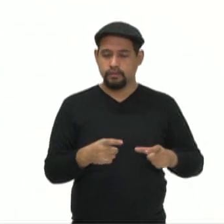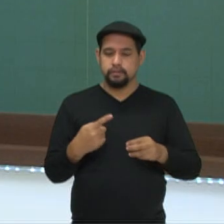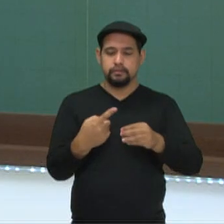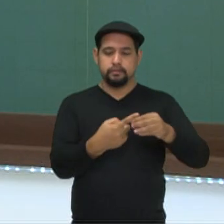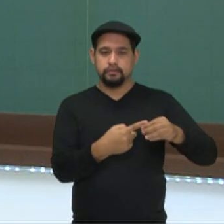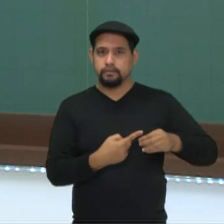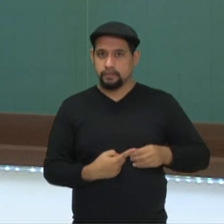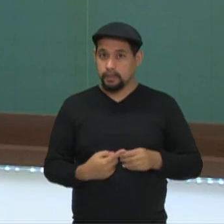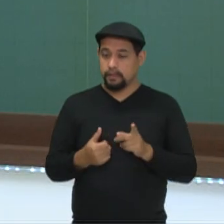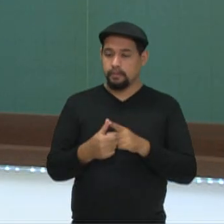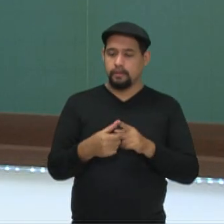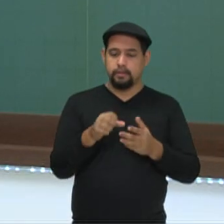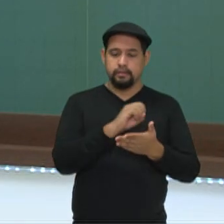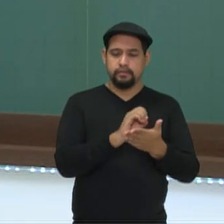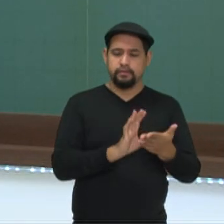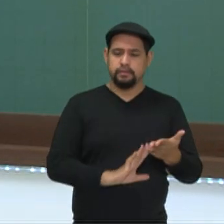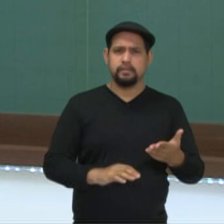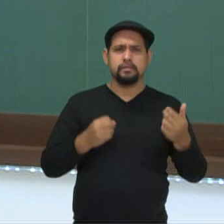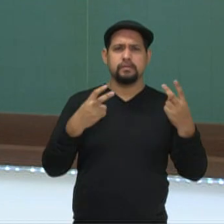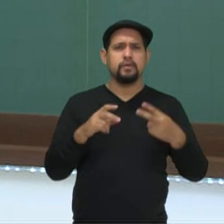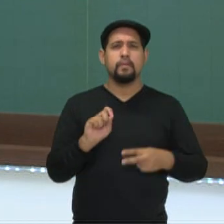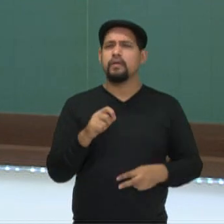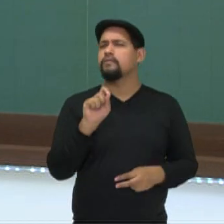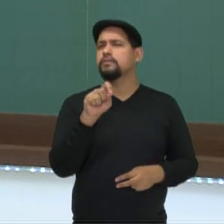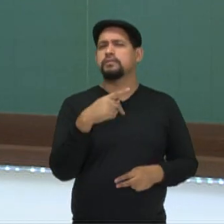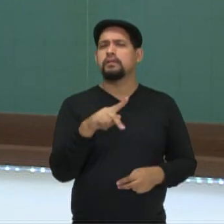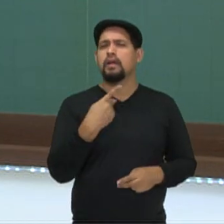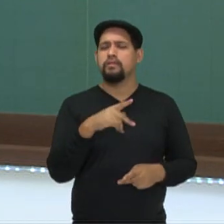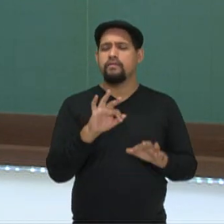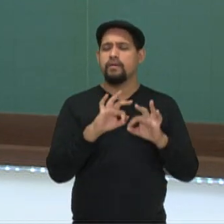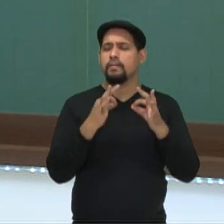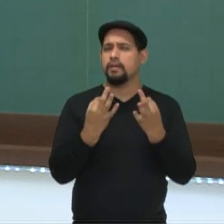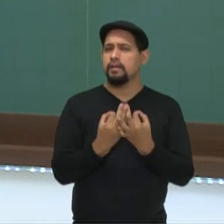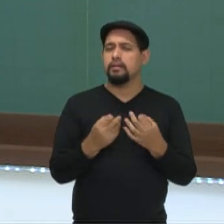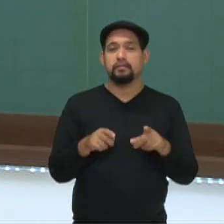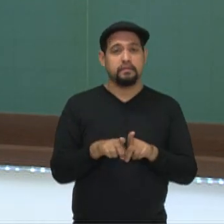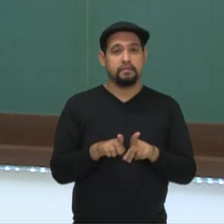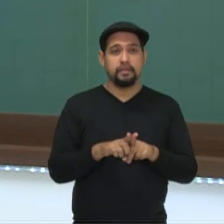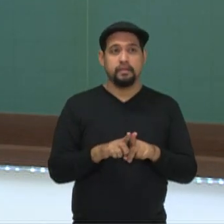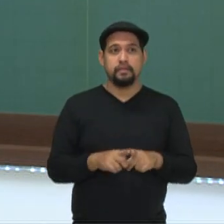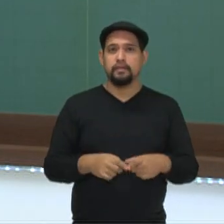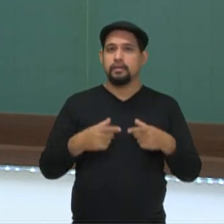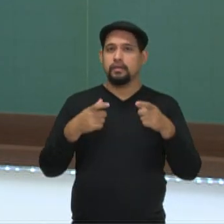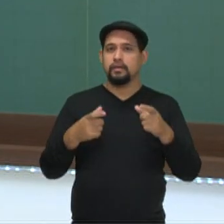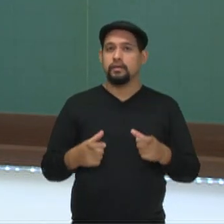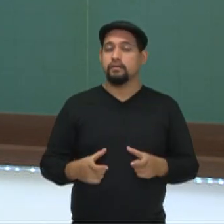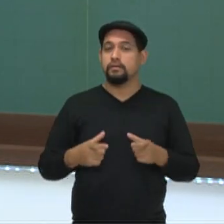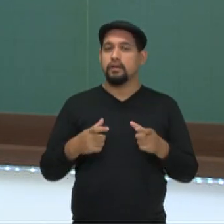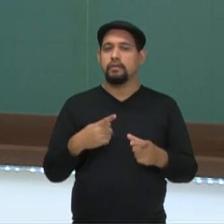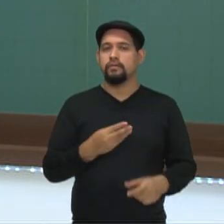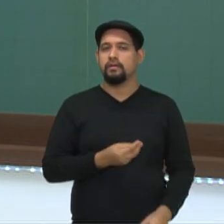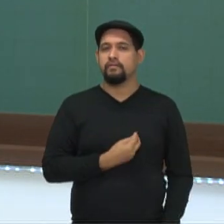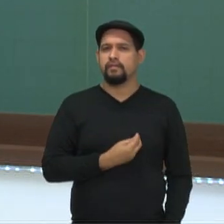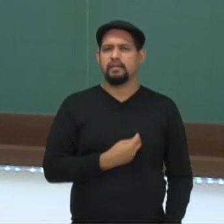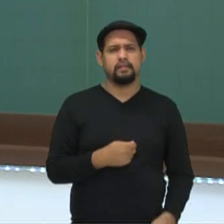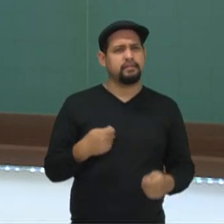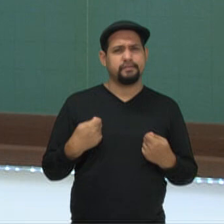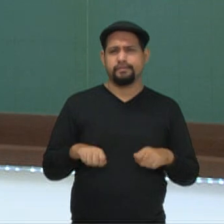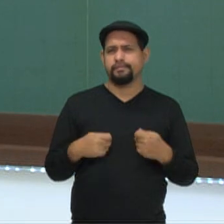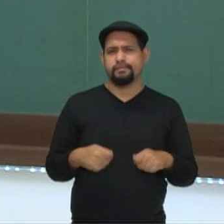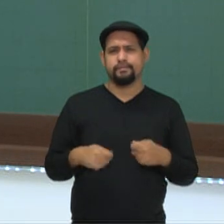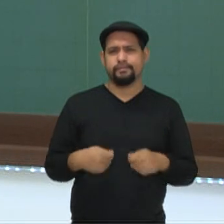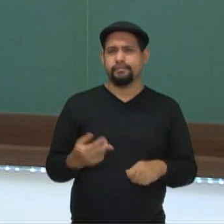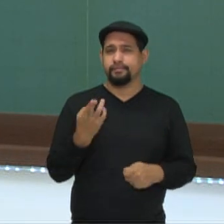primeira atividade, você falou de um lugar sagrado para você, para sua família, um lugar que é especial na tua vida e nem precisava ser